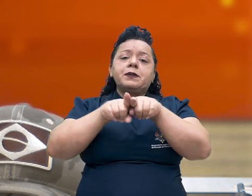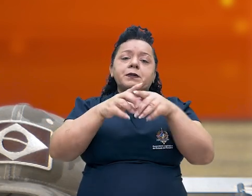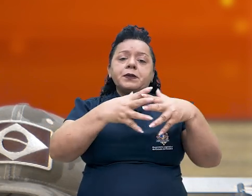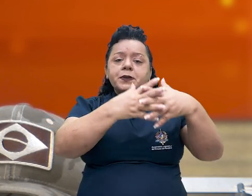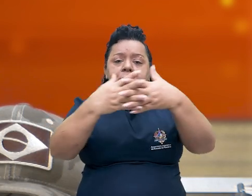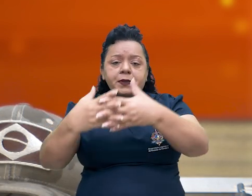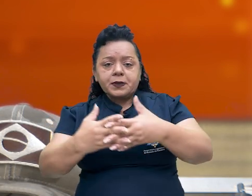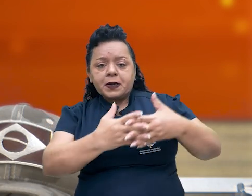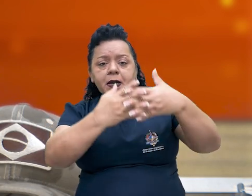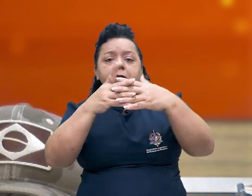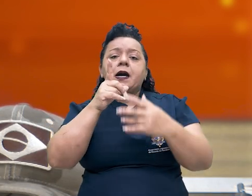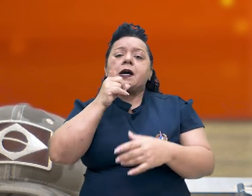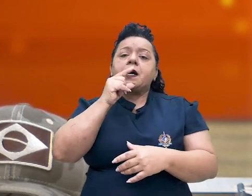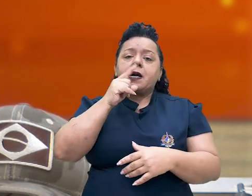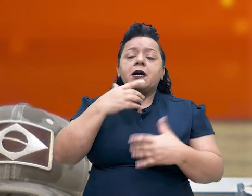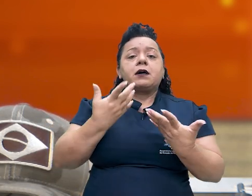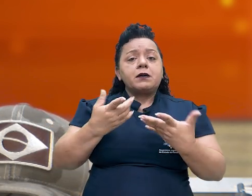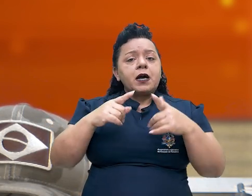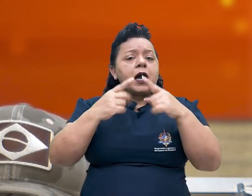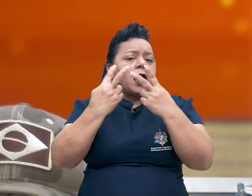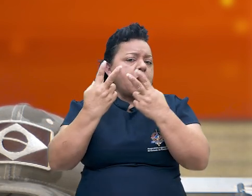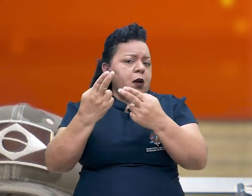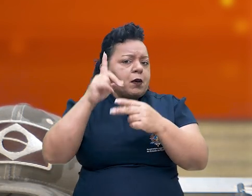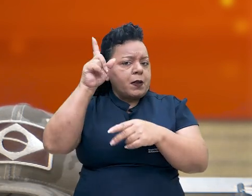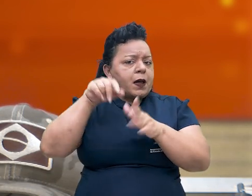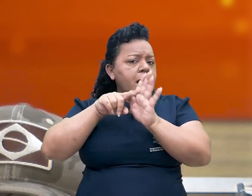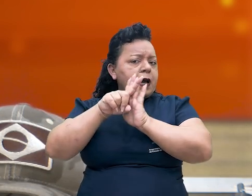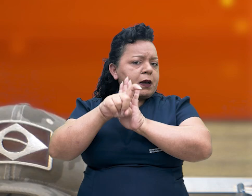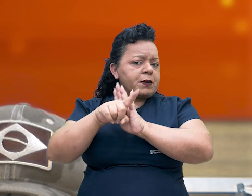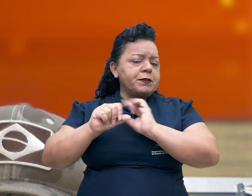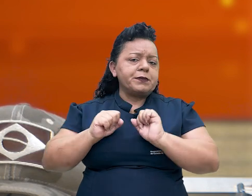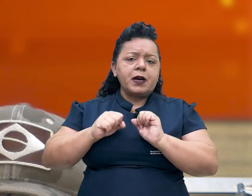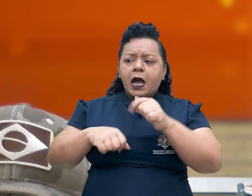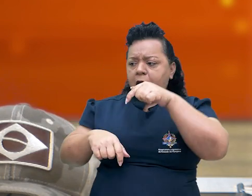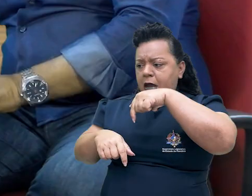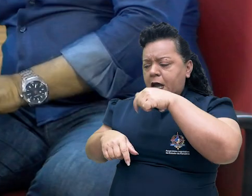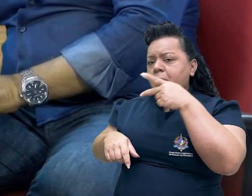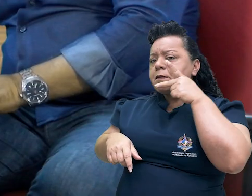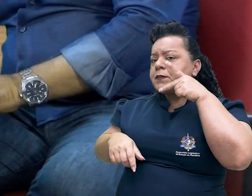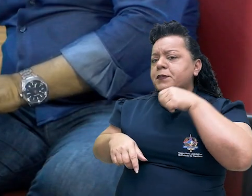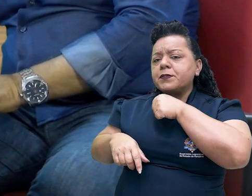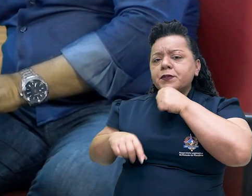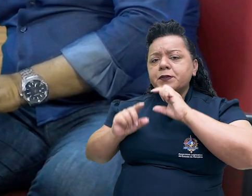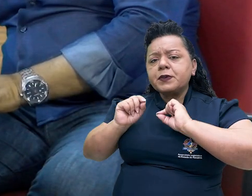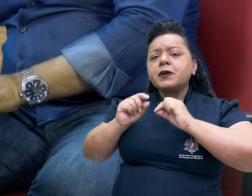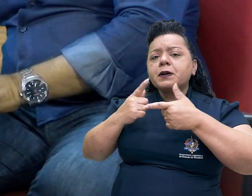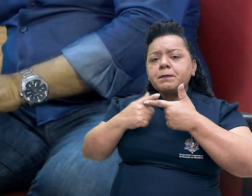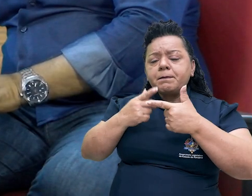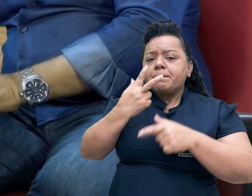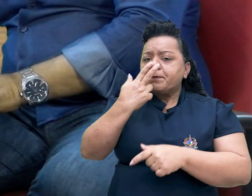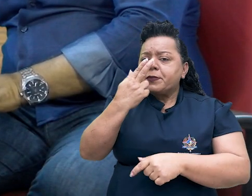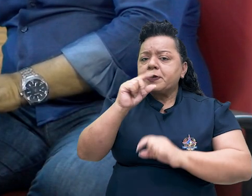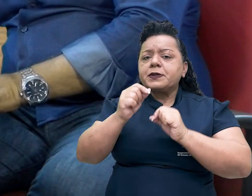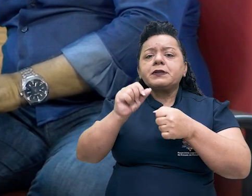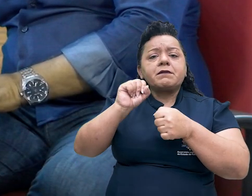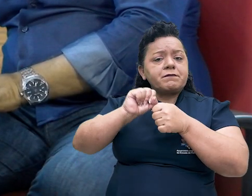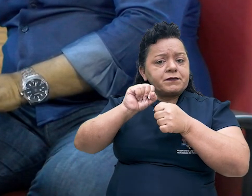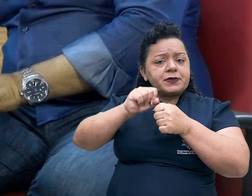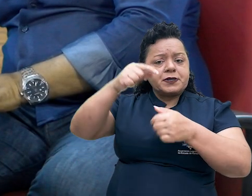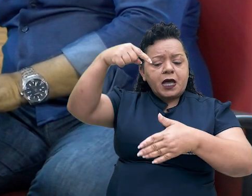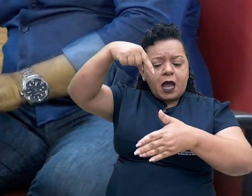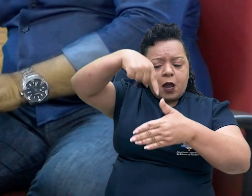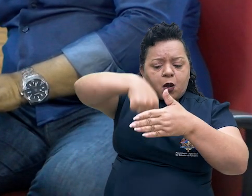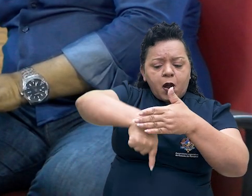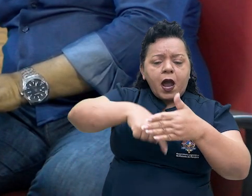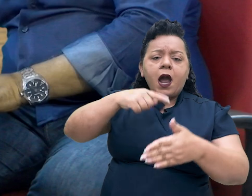caminhão pipa para aquela região que passou a situação ali como cacal como você mesmo falou que é o caso aqui de Porto Velho também agora postos artesiano me parece foram